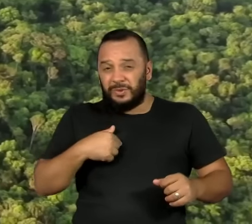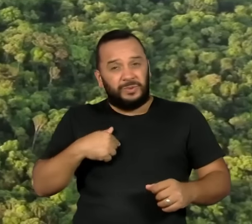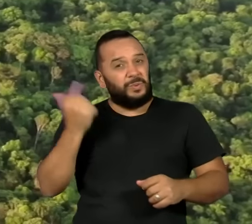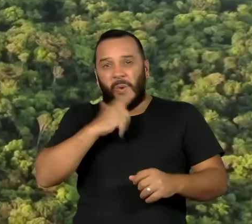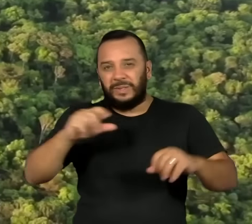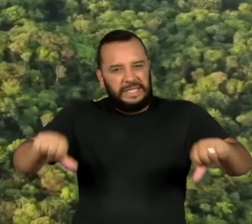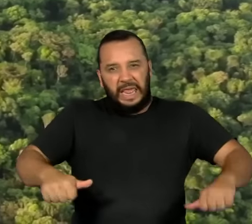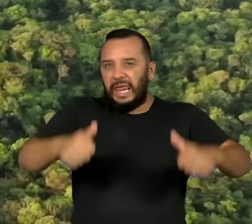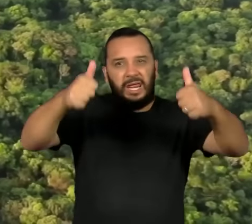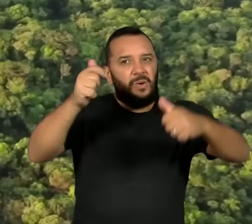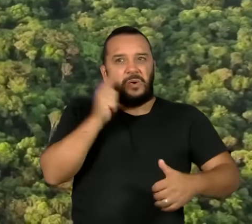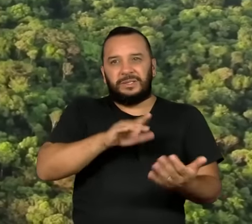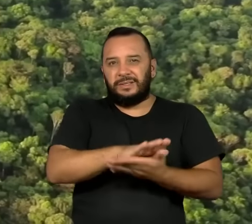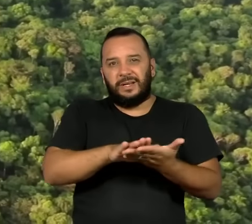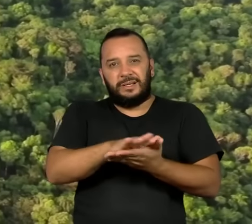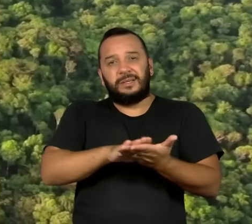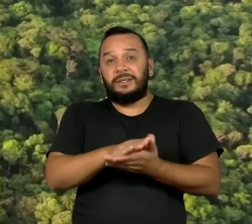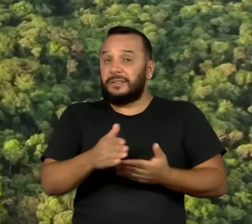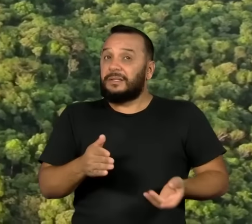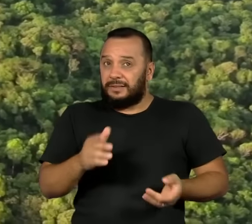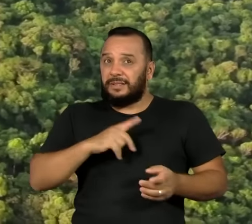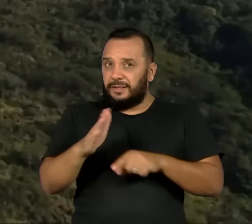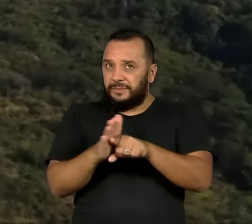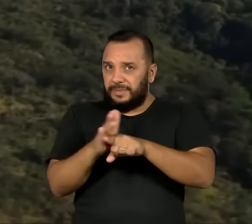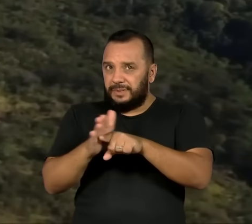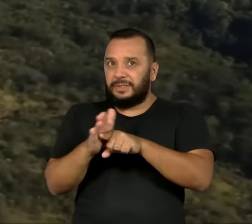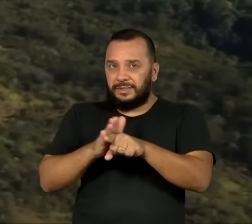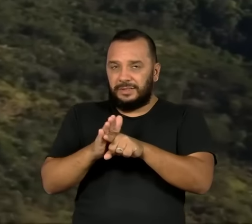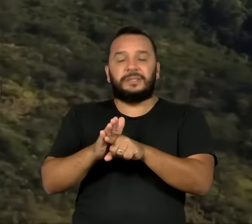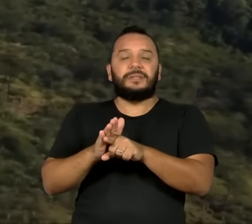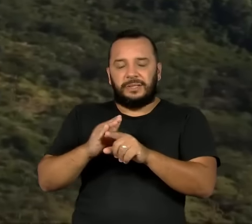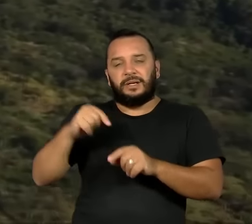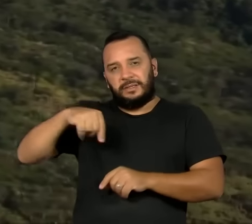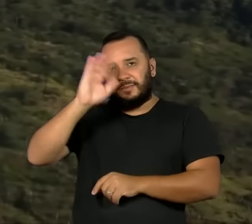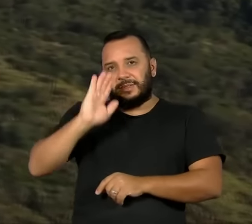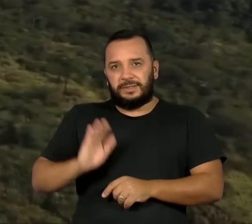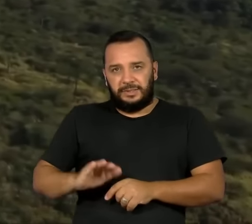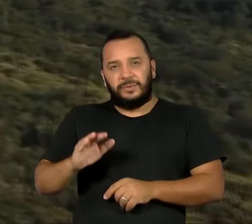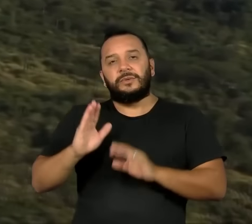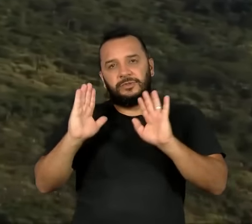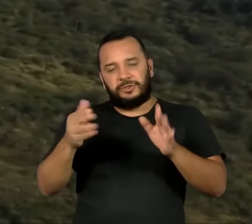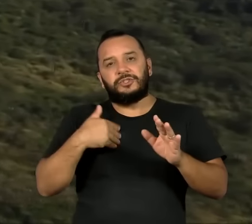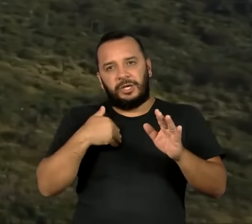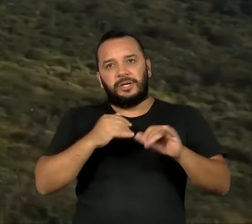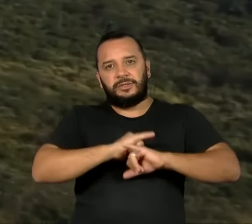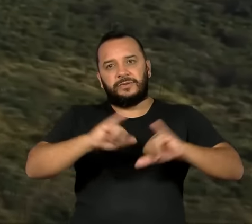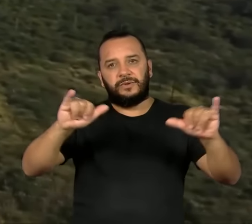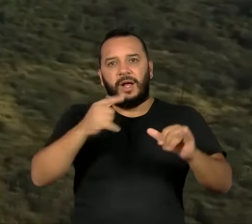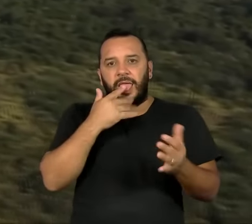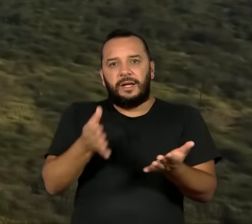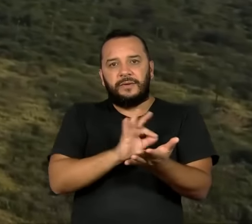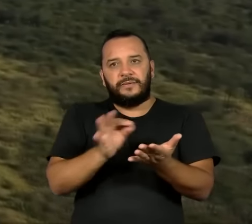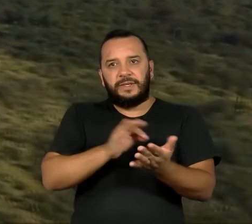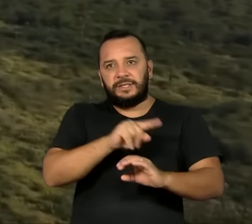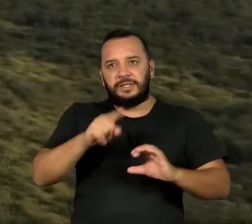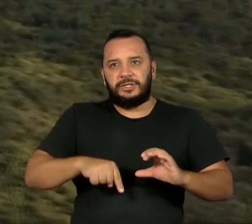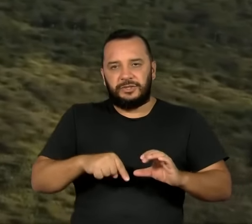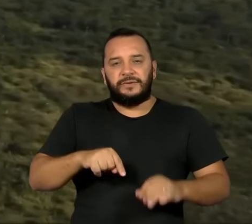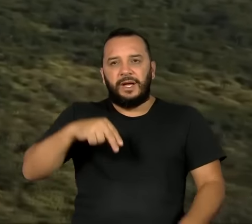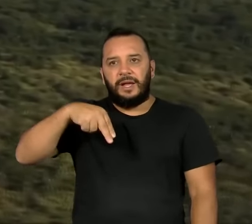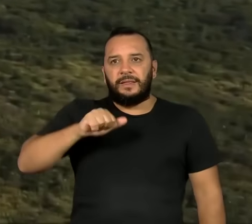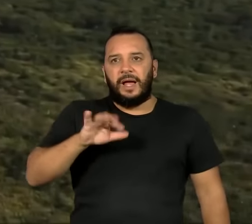estudo liderado por pesquisadores brasileiros e publicado na revista científica Nature. Todo o bioma